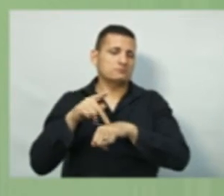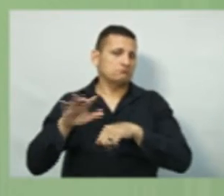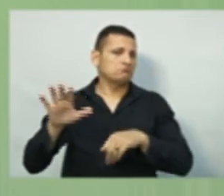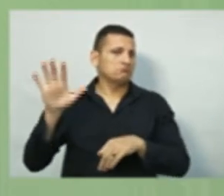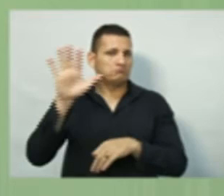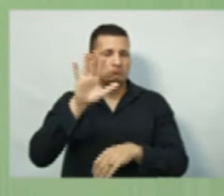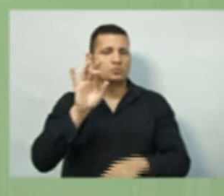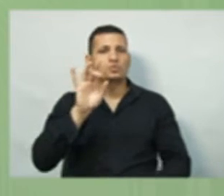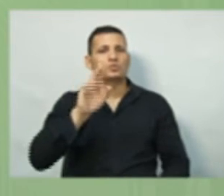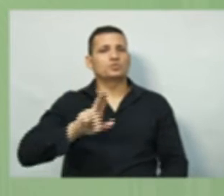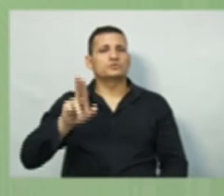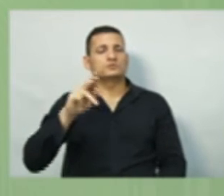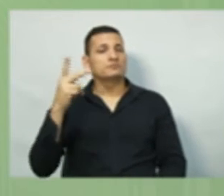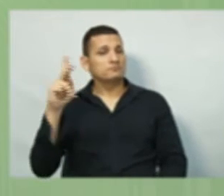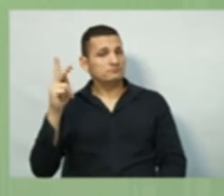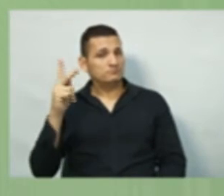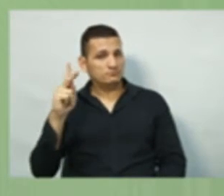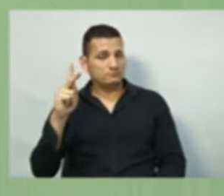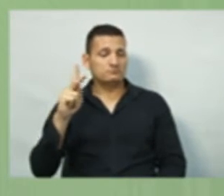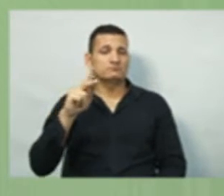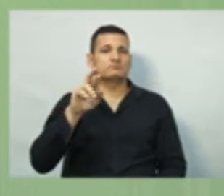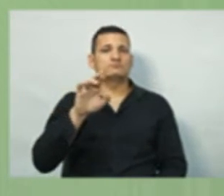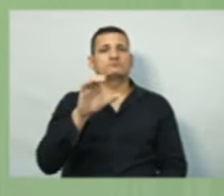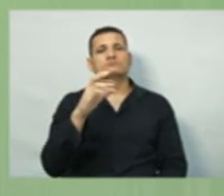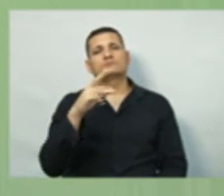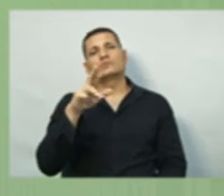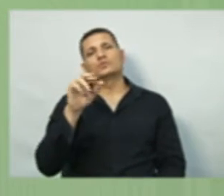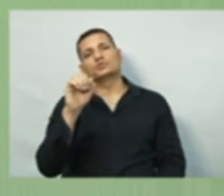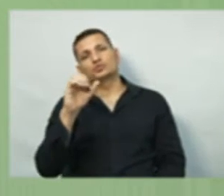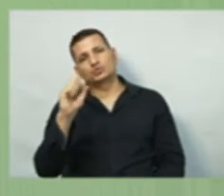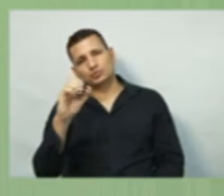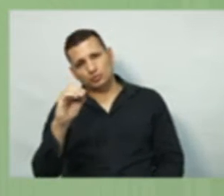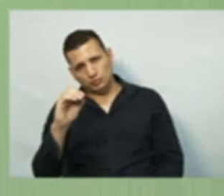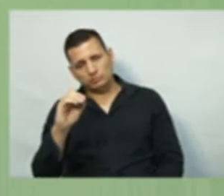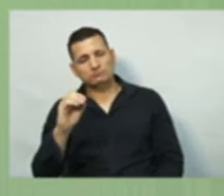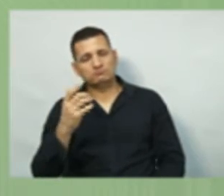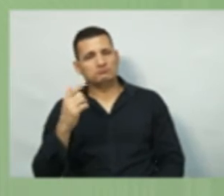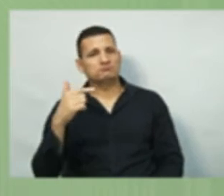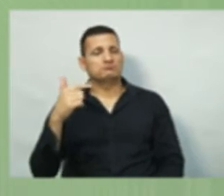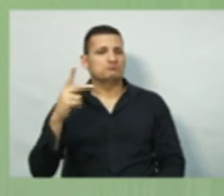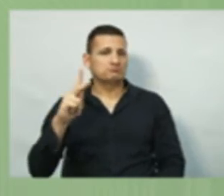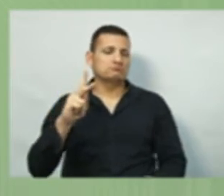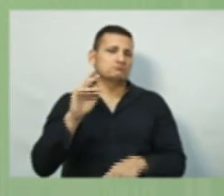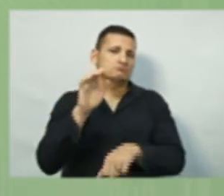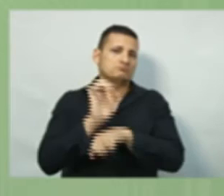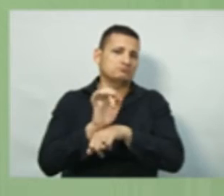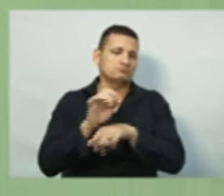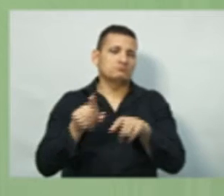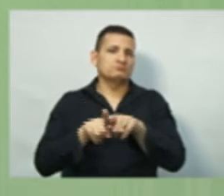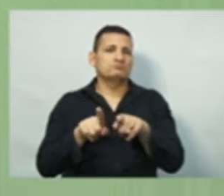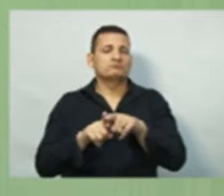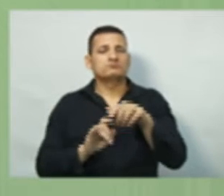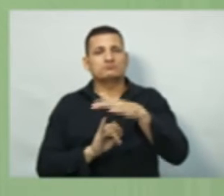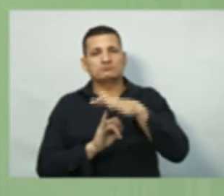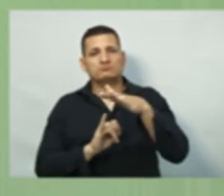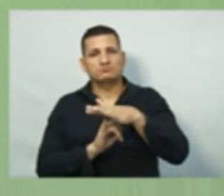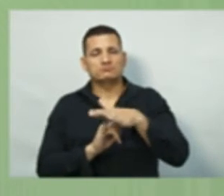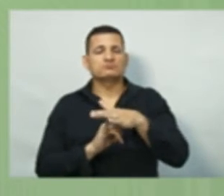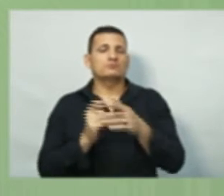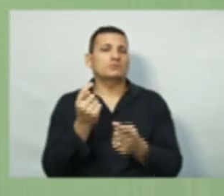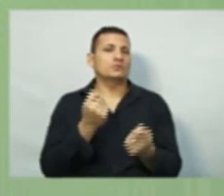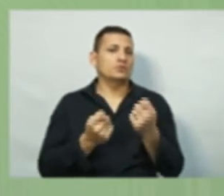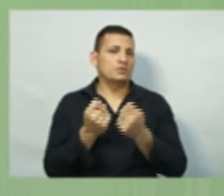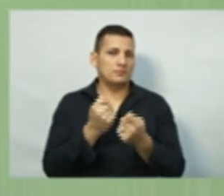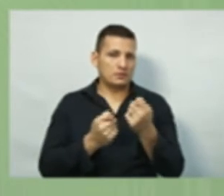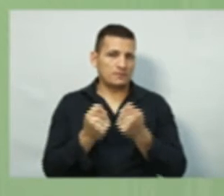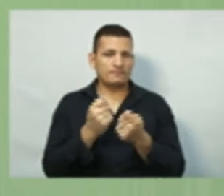seus respectivos estados e sua principal instituição econômica, o mercado,